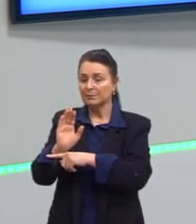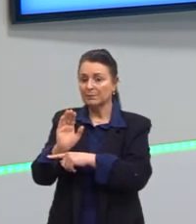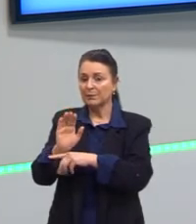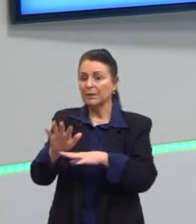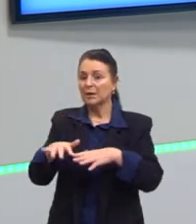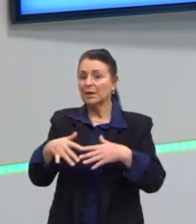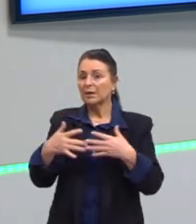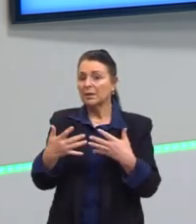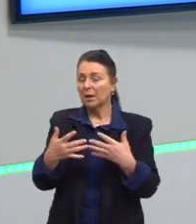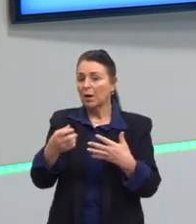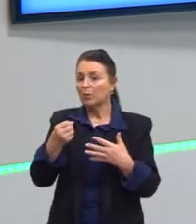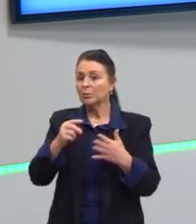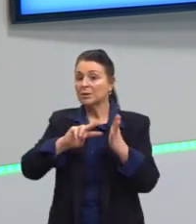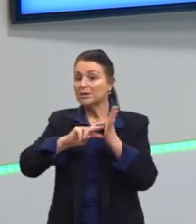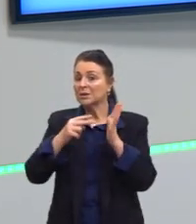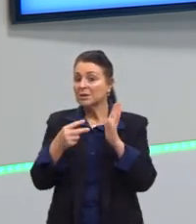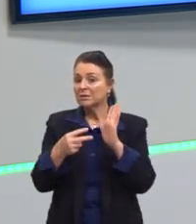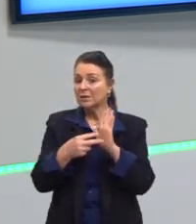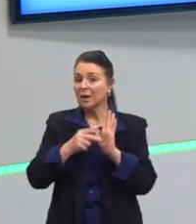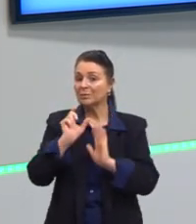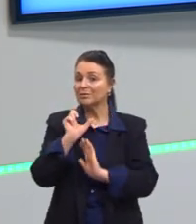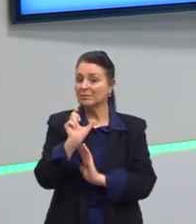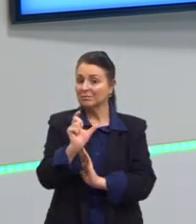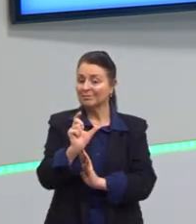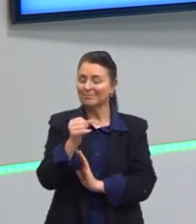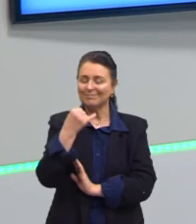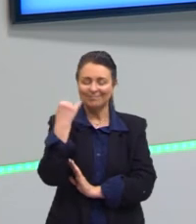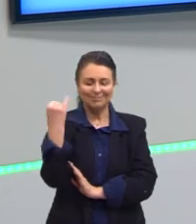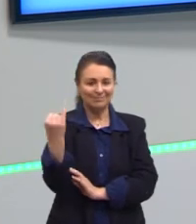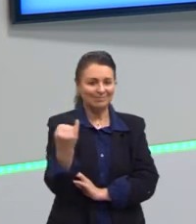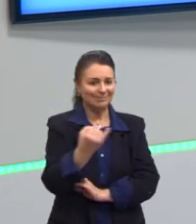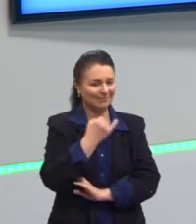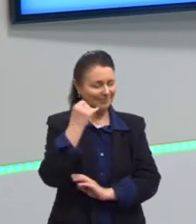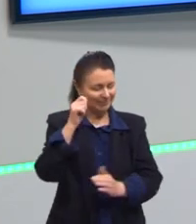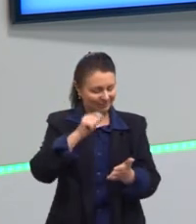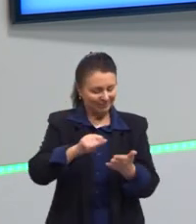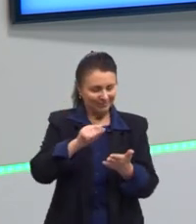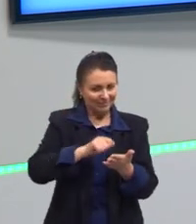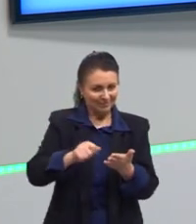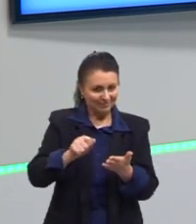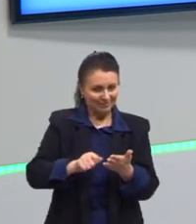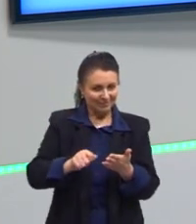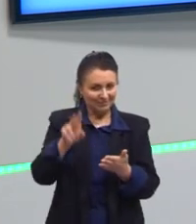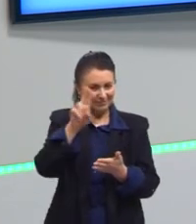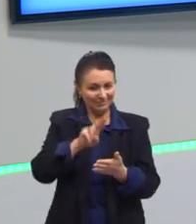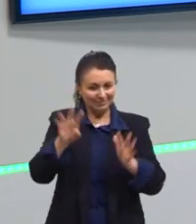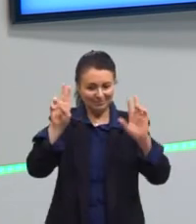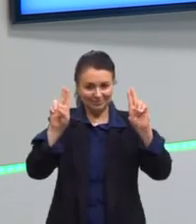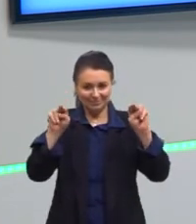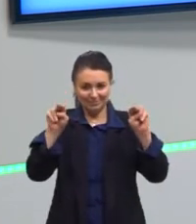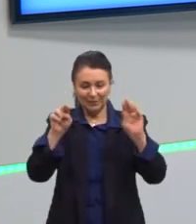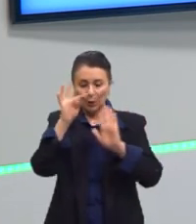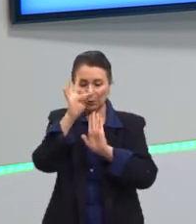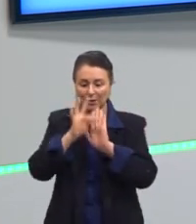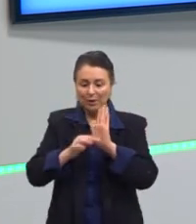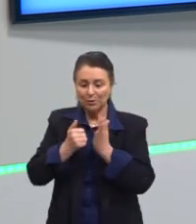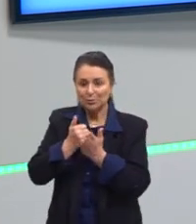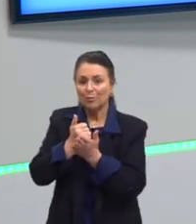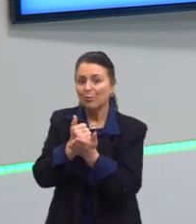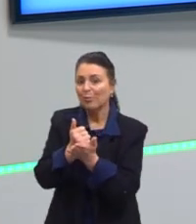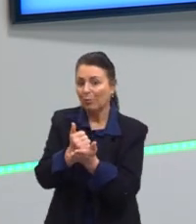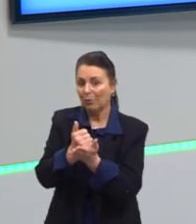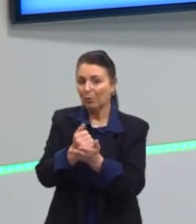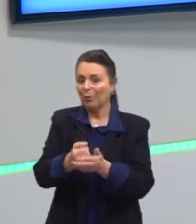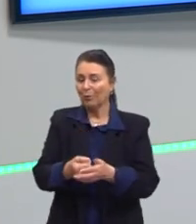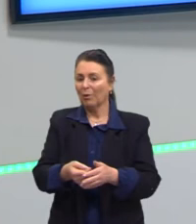então significado das palavras é importante para escrever sobre a temática o texto de apoio te ajuda a